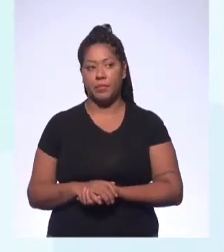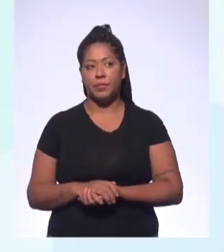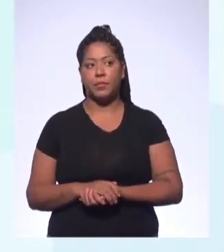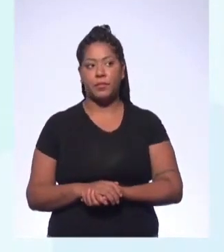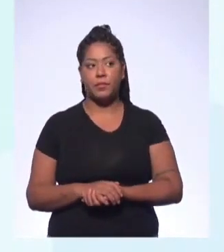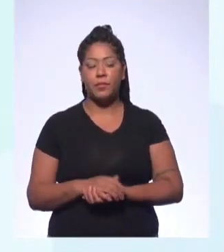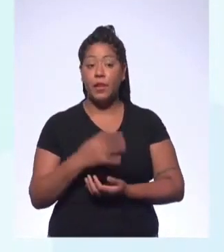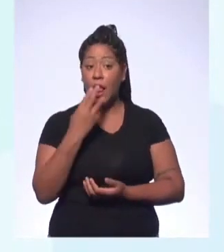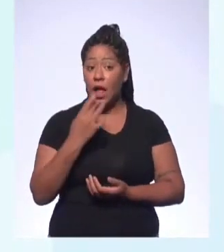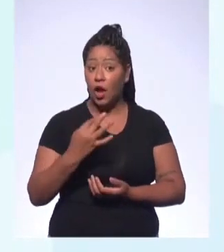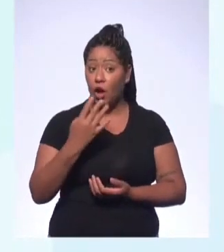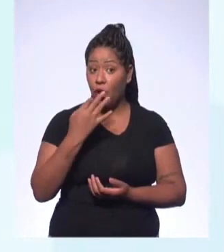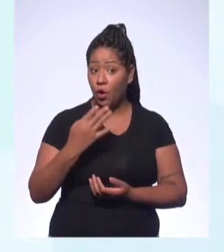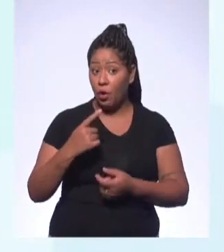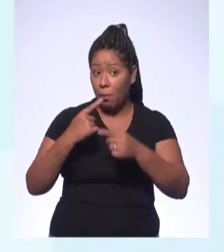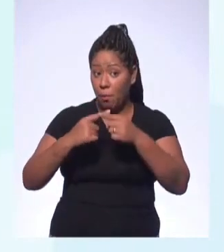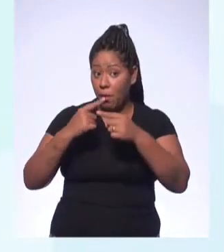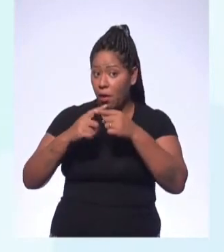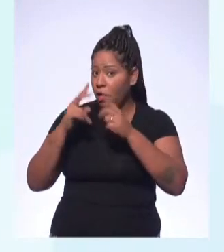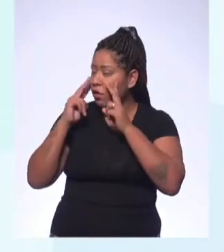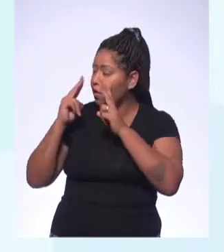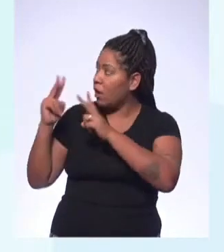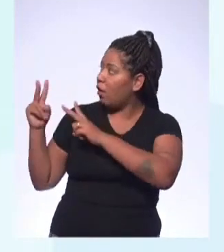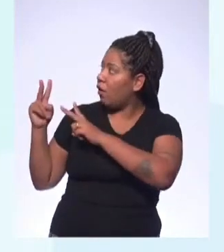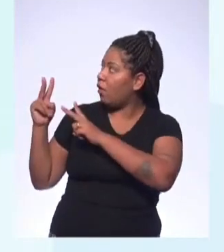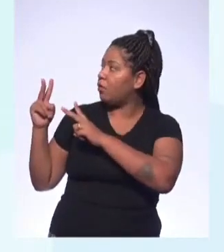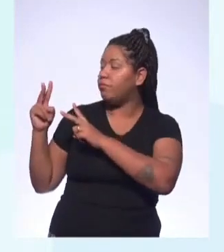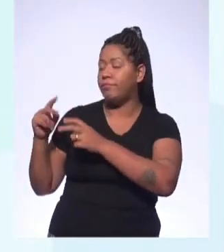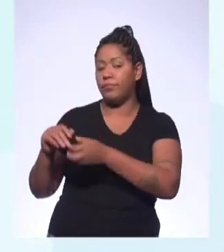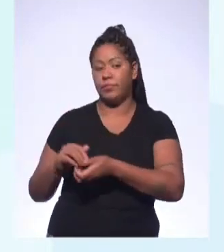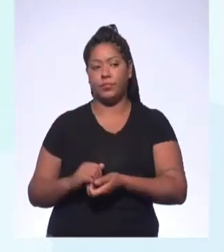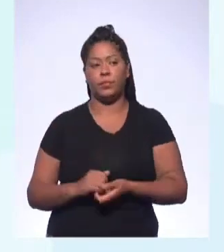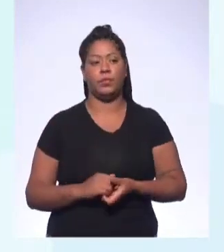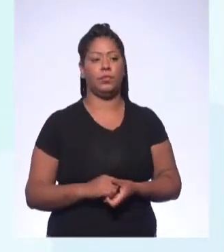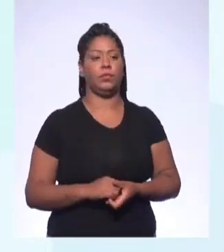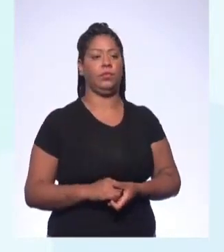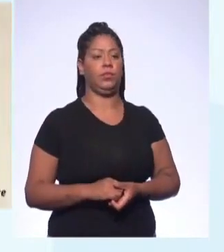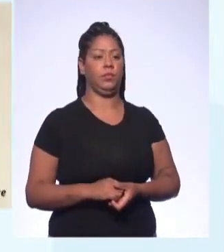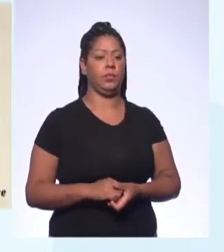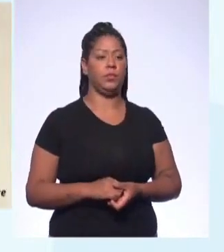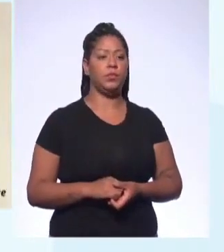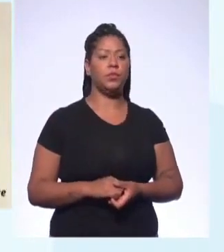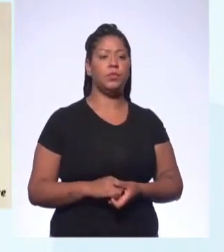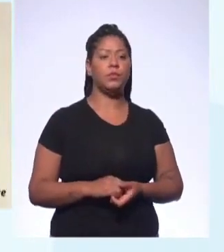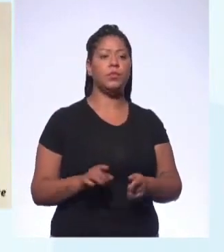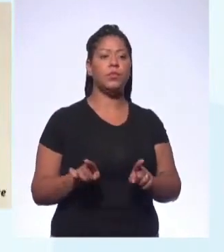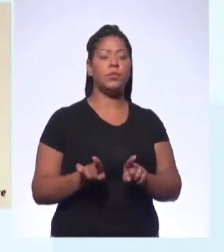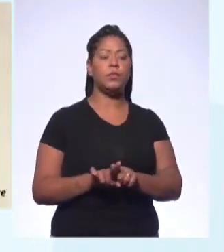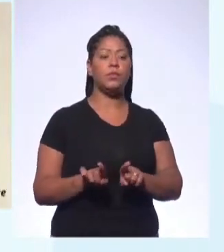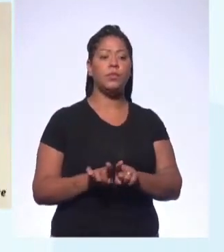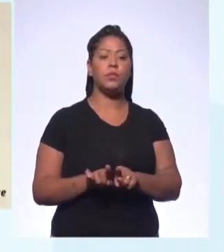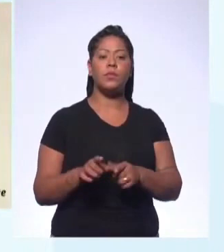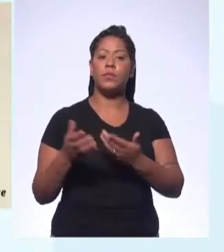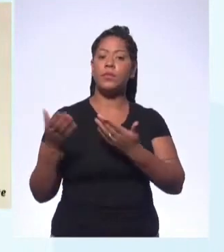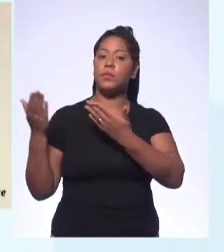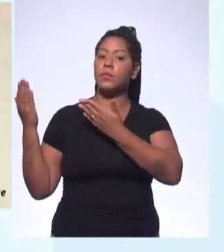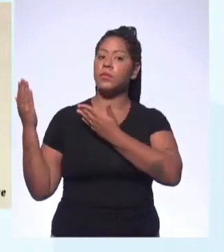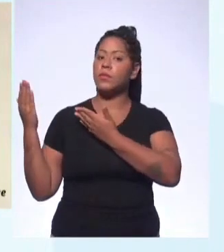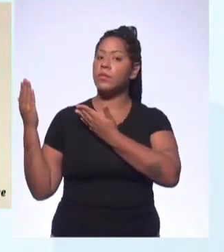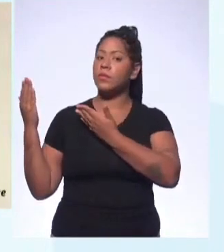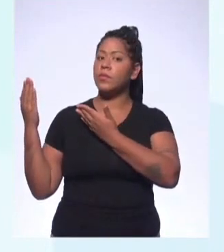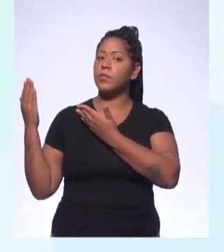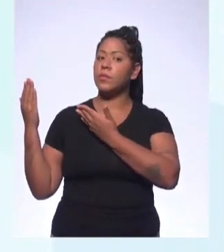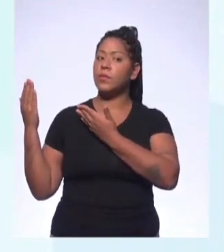porque o microscópio eletrônico ele é só em preto e branco, tá bom? Muito bem. E aí, ó,